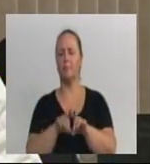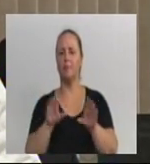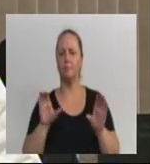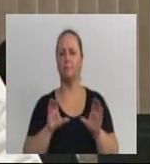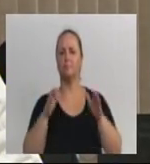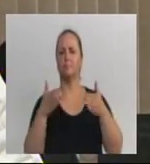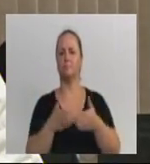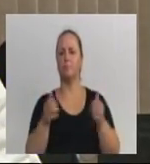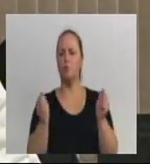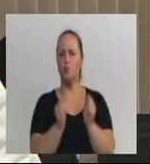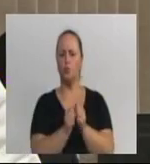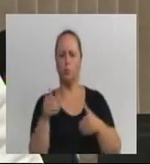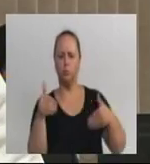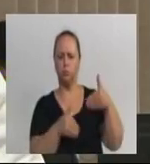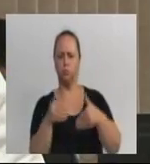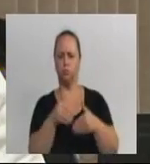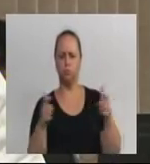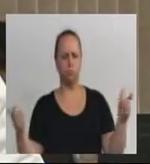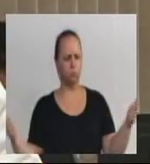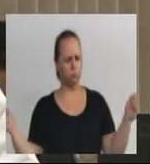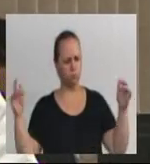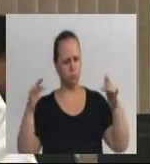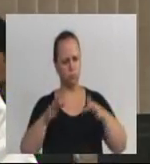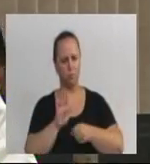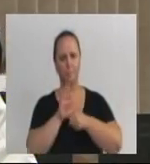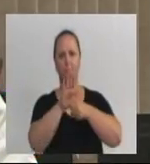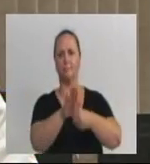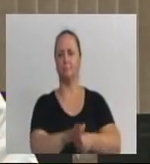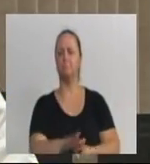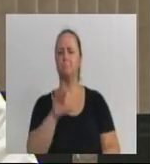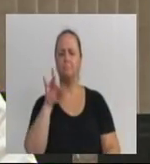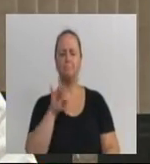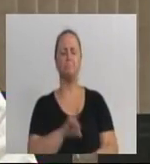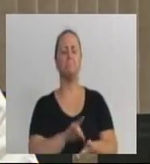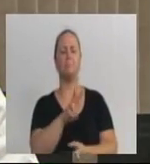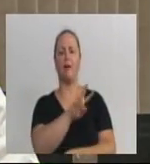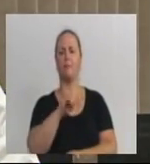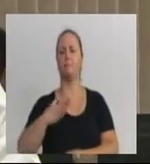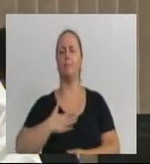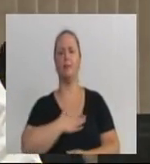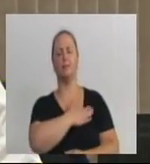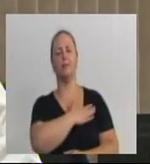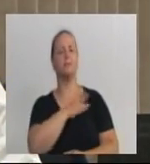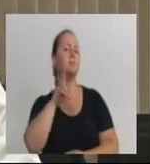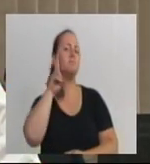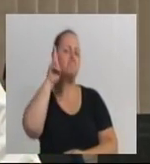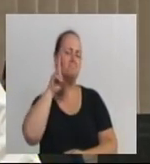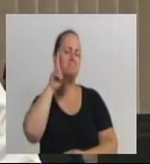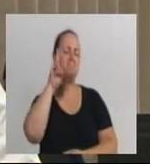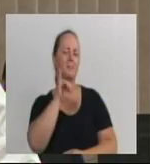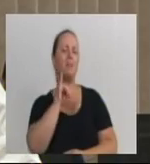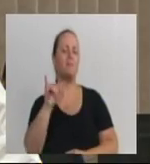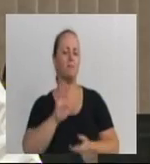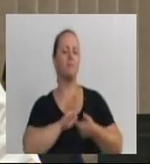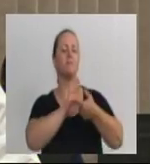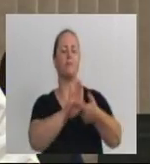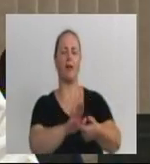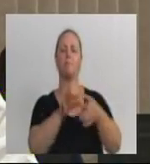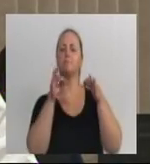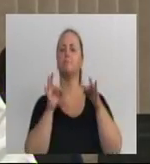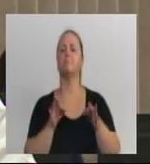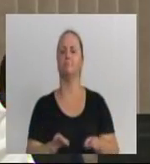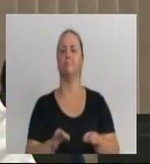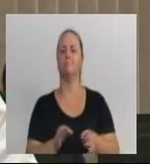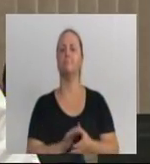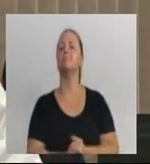com certeza o prefeito Napoleão Bernardo vai ficar na história, nos seus primeiros 4 anos, como o prefeito que